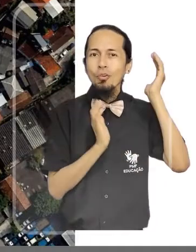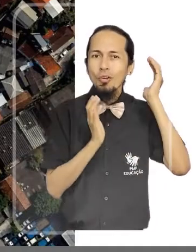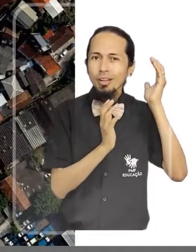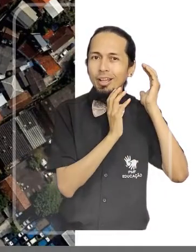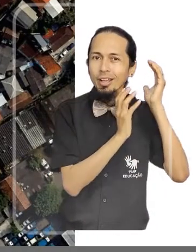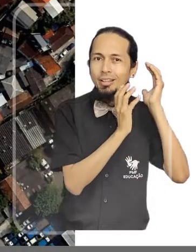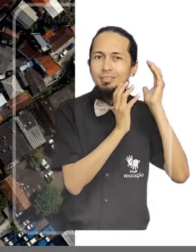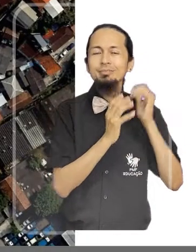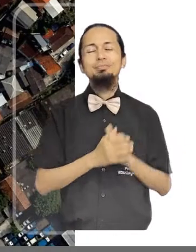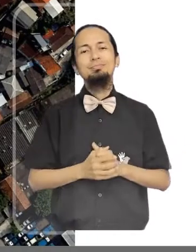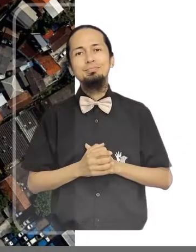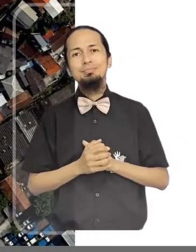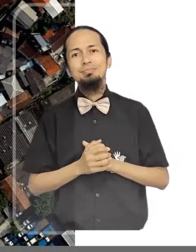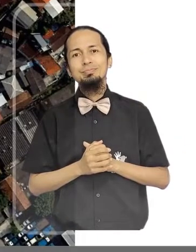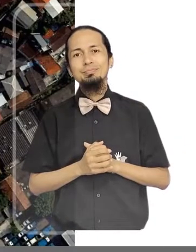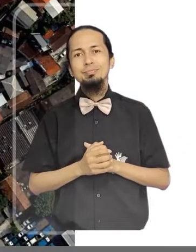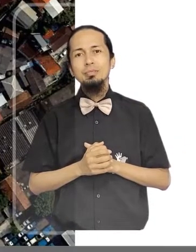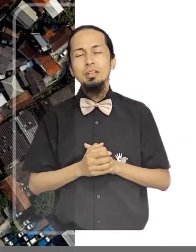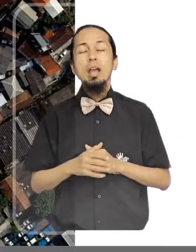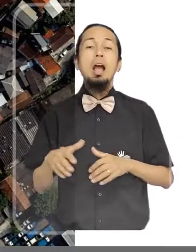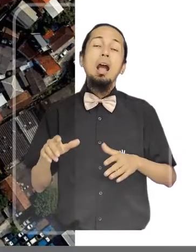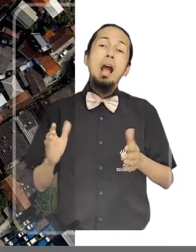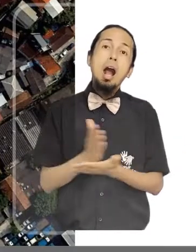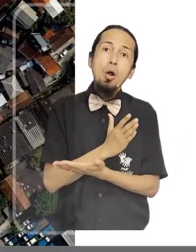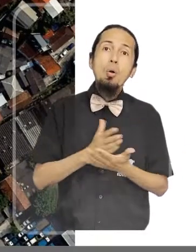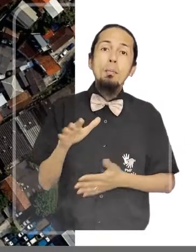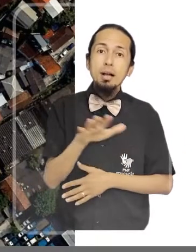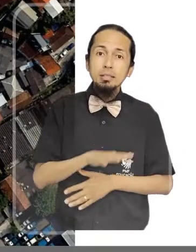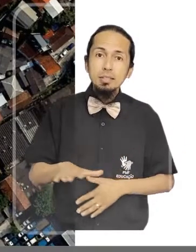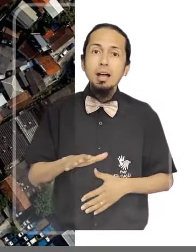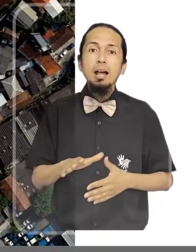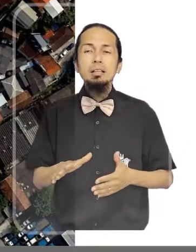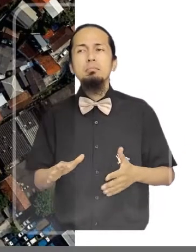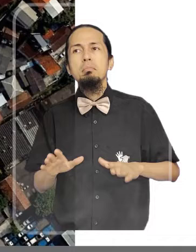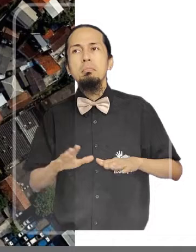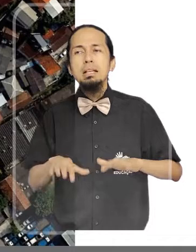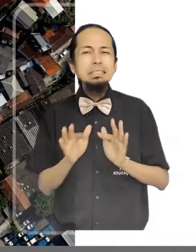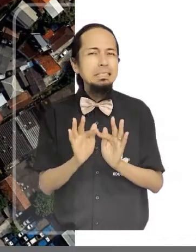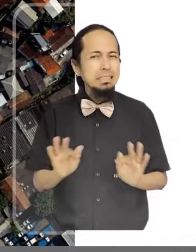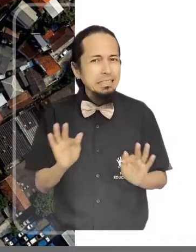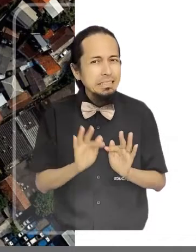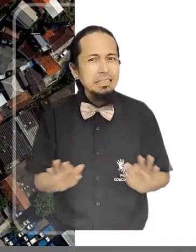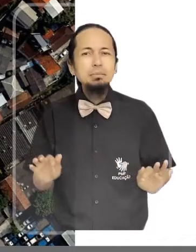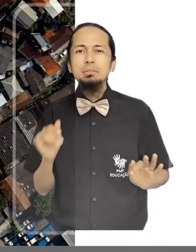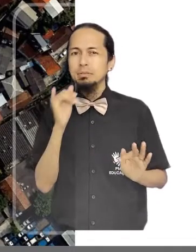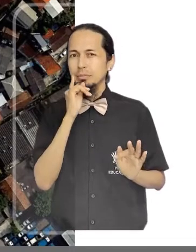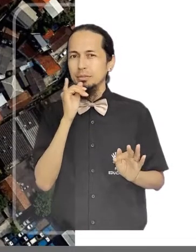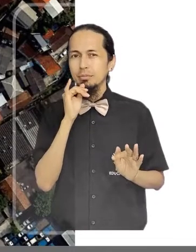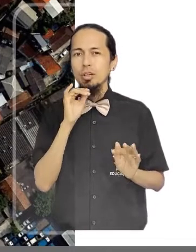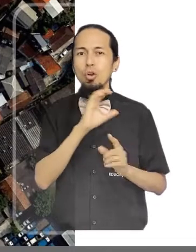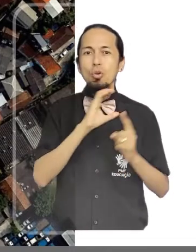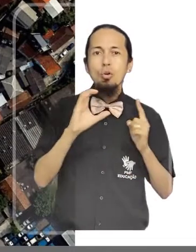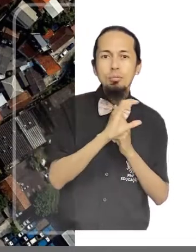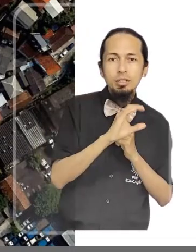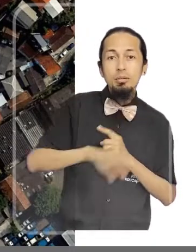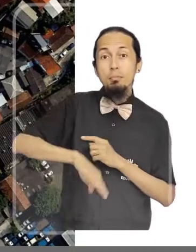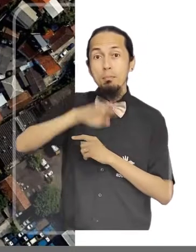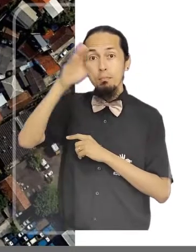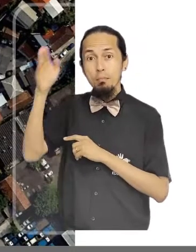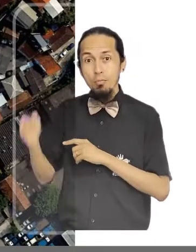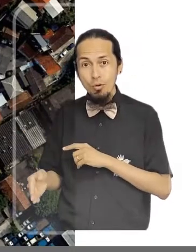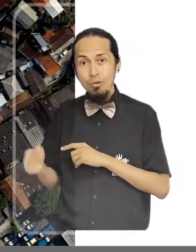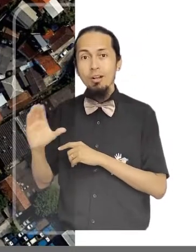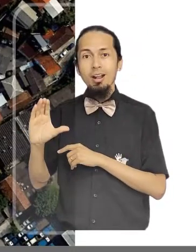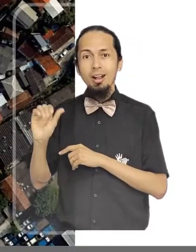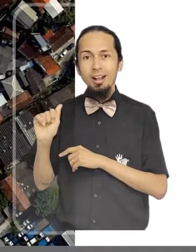Coqueiros. Percebe-se também a presença de áreas de baixa renda distribuídas pelo distrito, como a comunidade do Morro